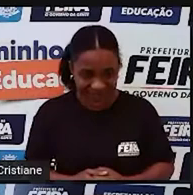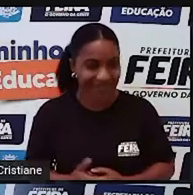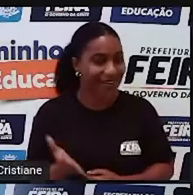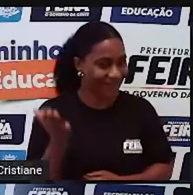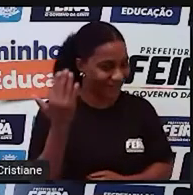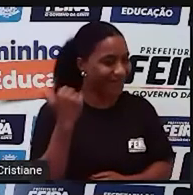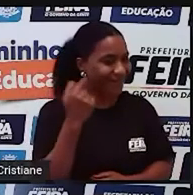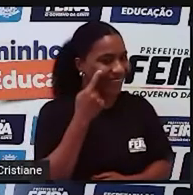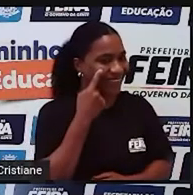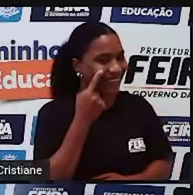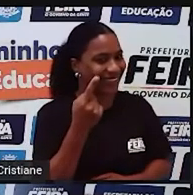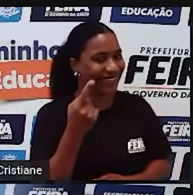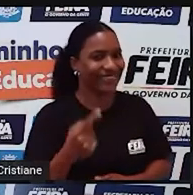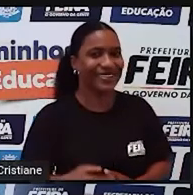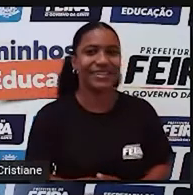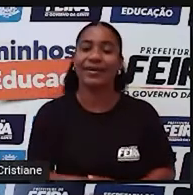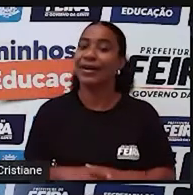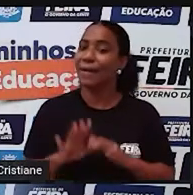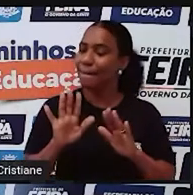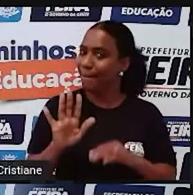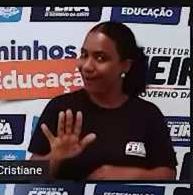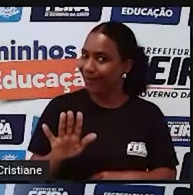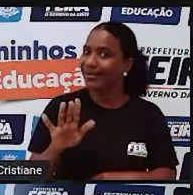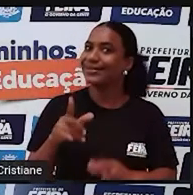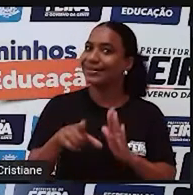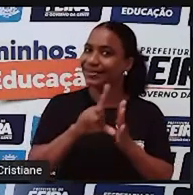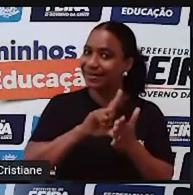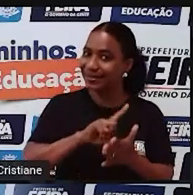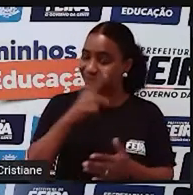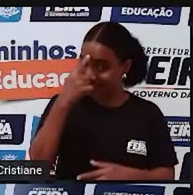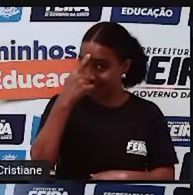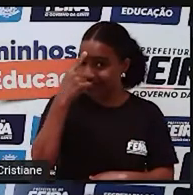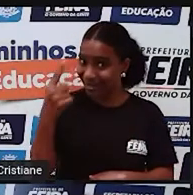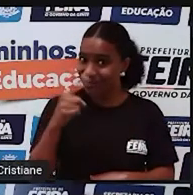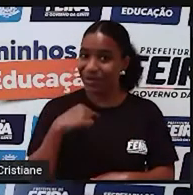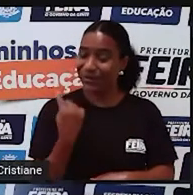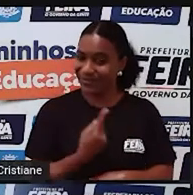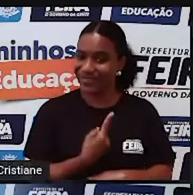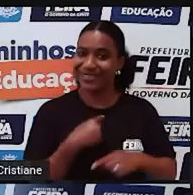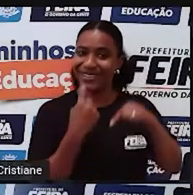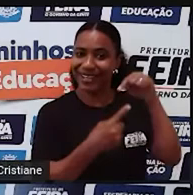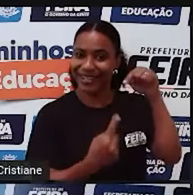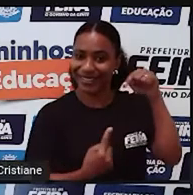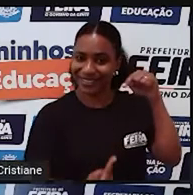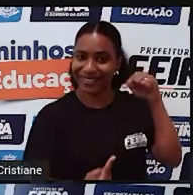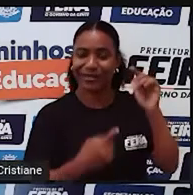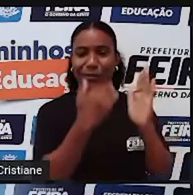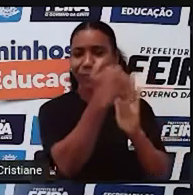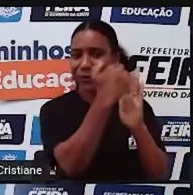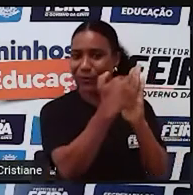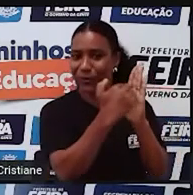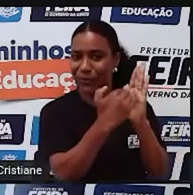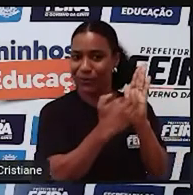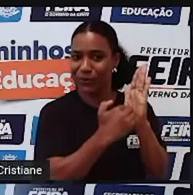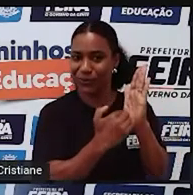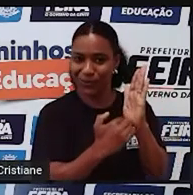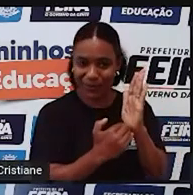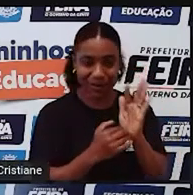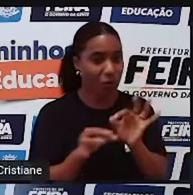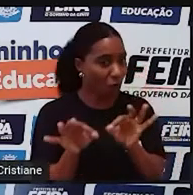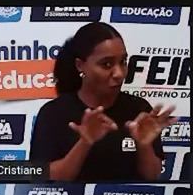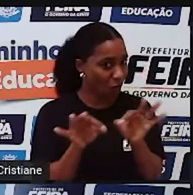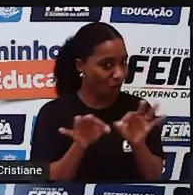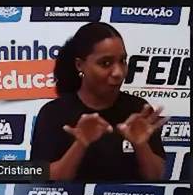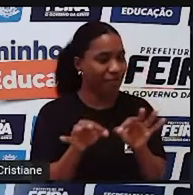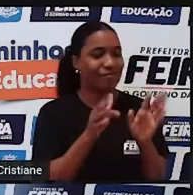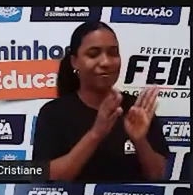go! É claro que precisamos organizar o nosso caderno. Não se esqueçam!